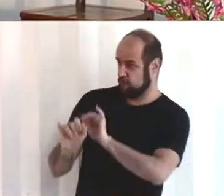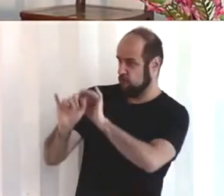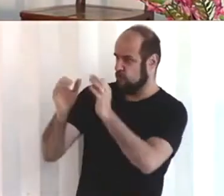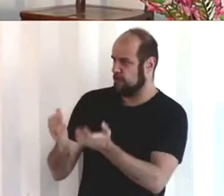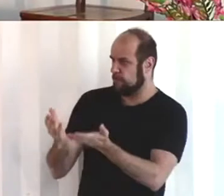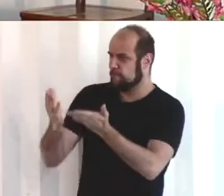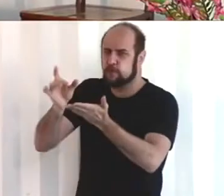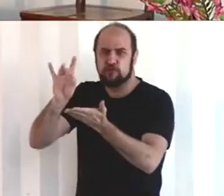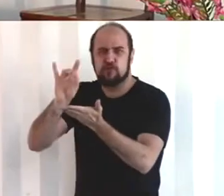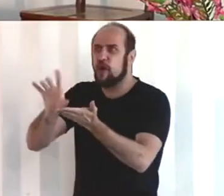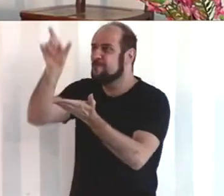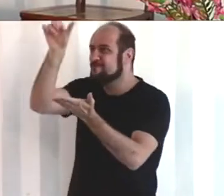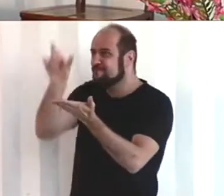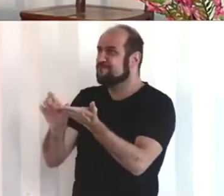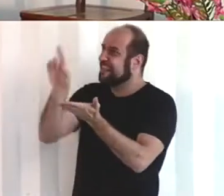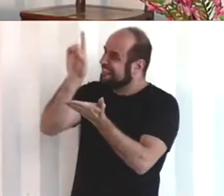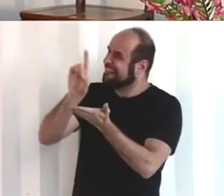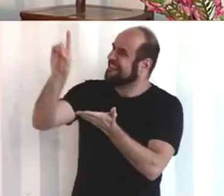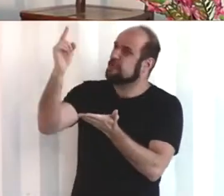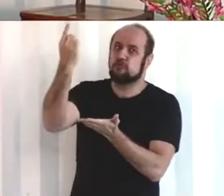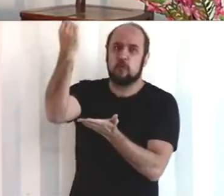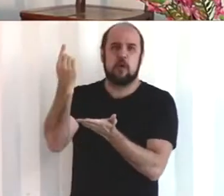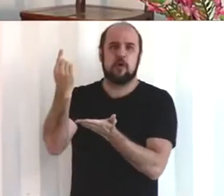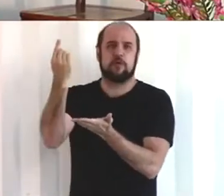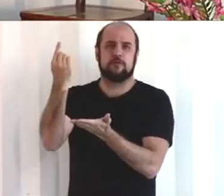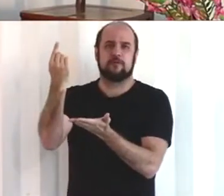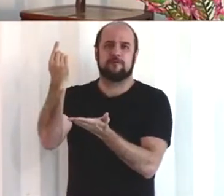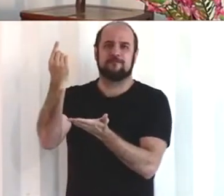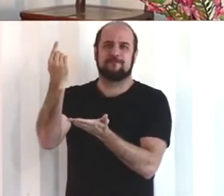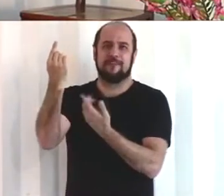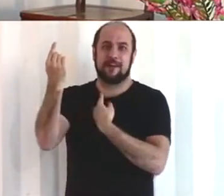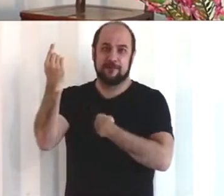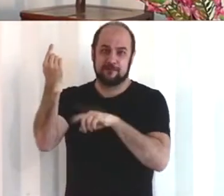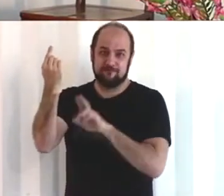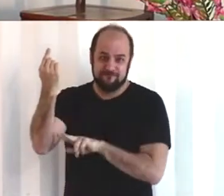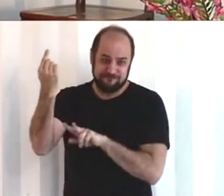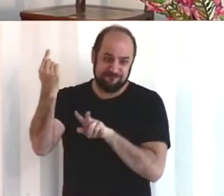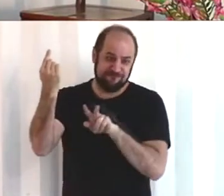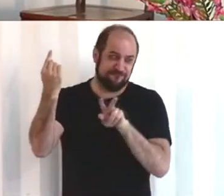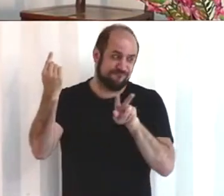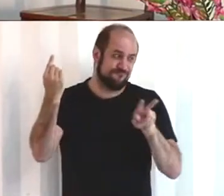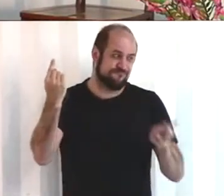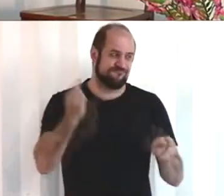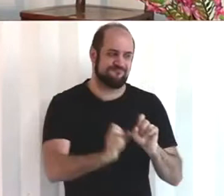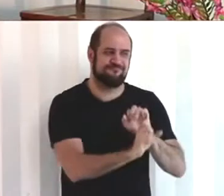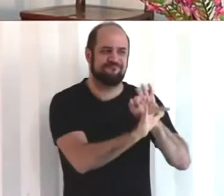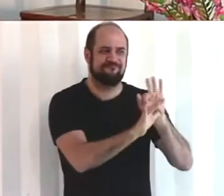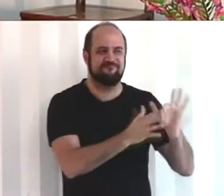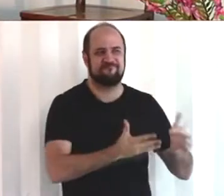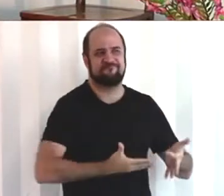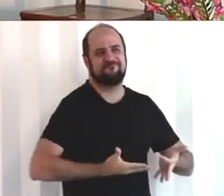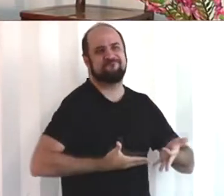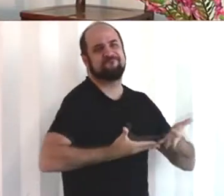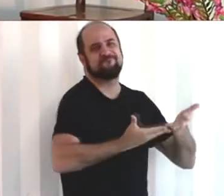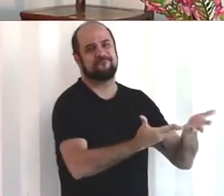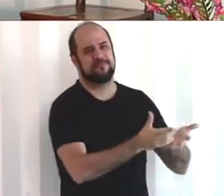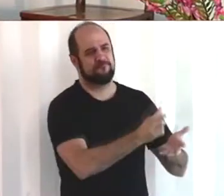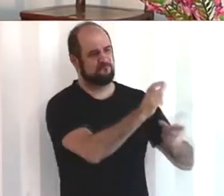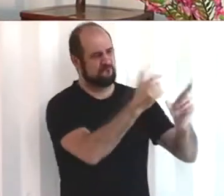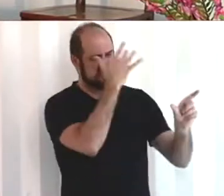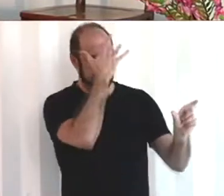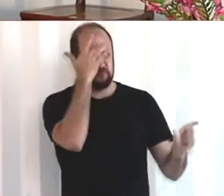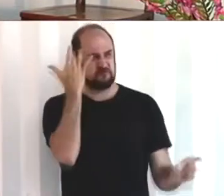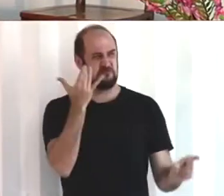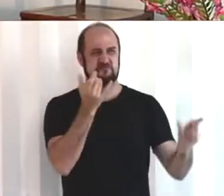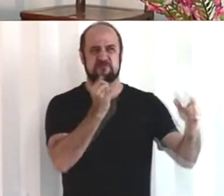honra e o louvor ao nosso único e excelso Deus, a glória tem sido devotada a coisas, a pessoas, a